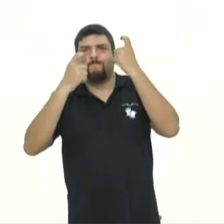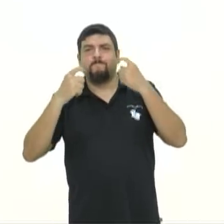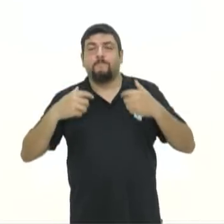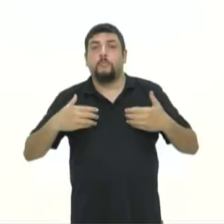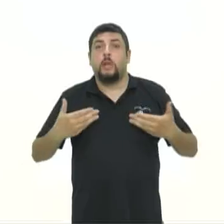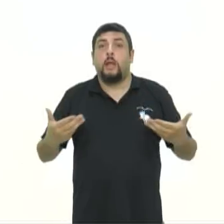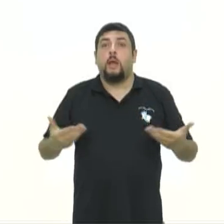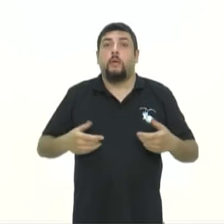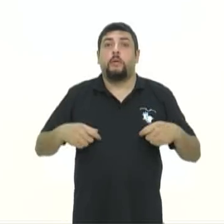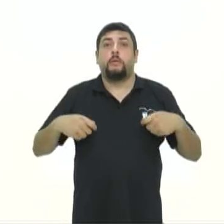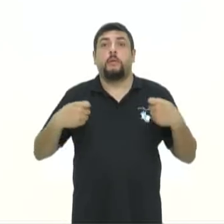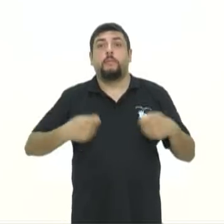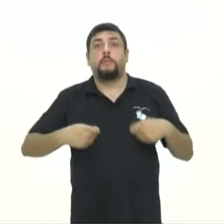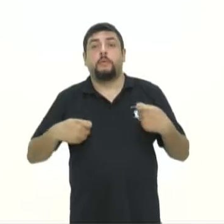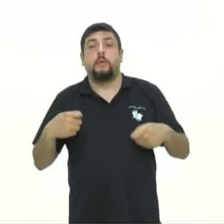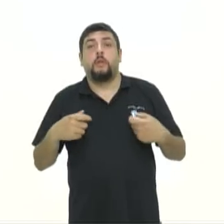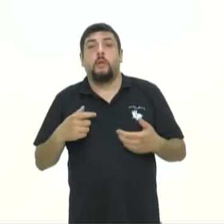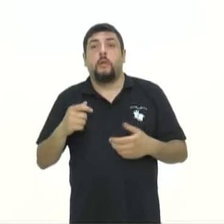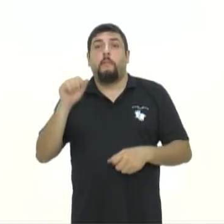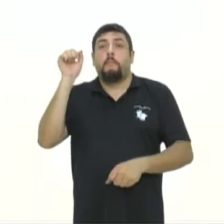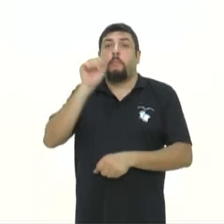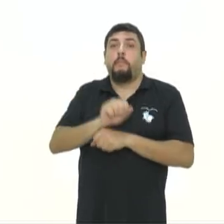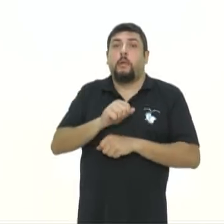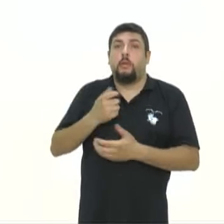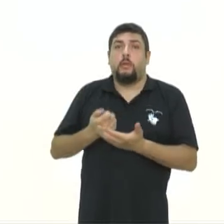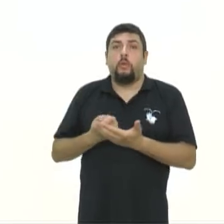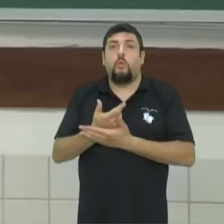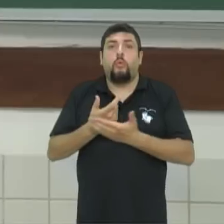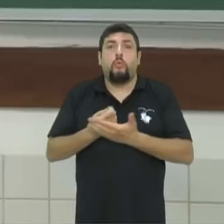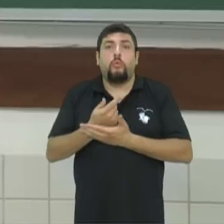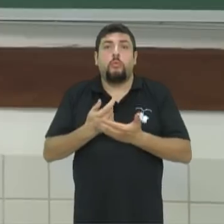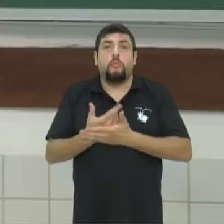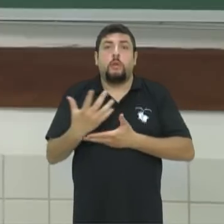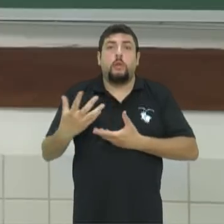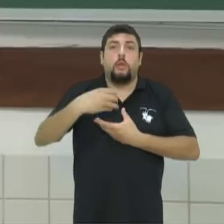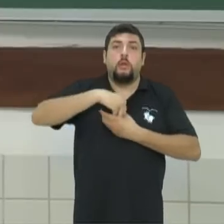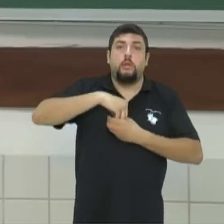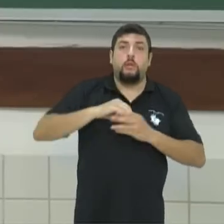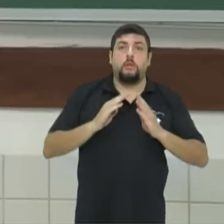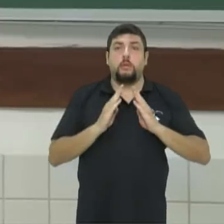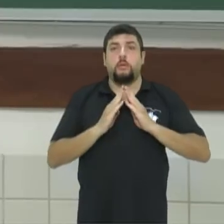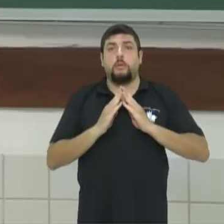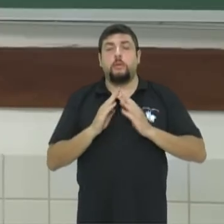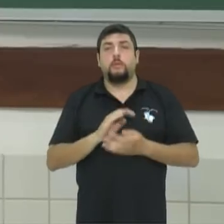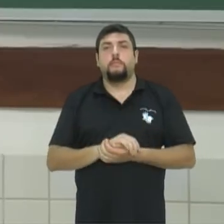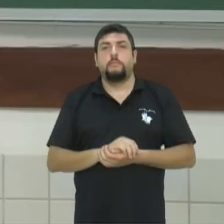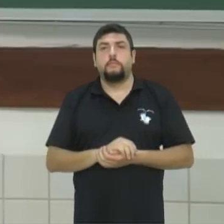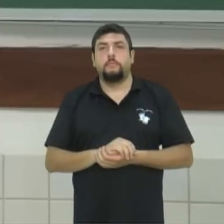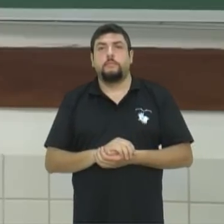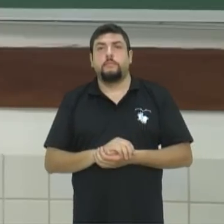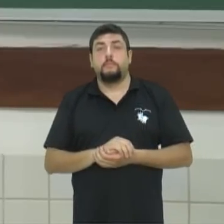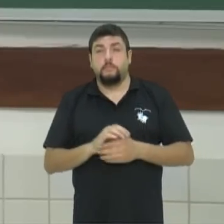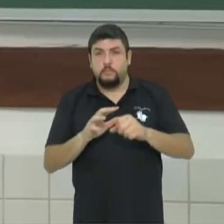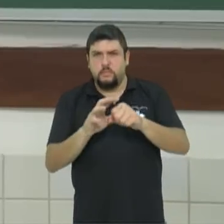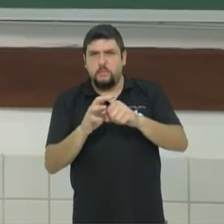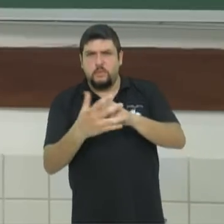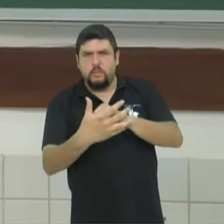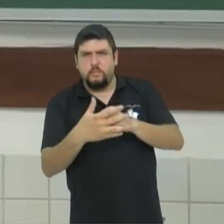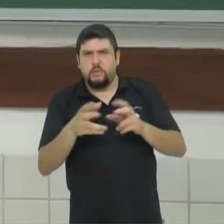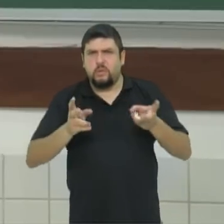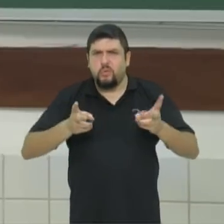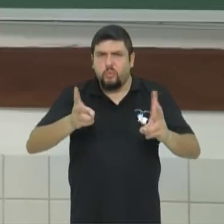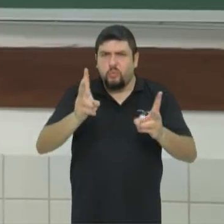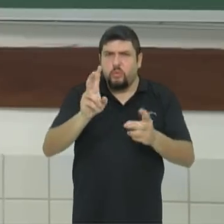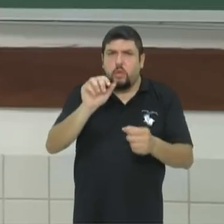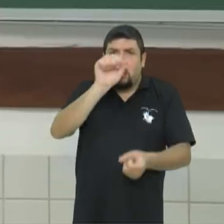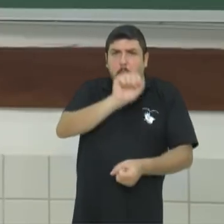preciso conseguir parar de comprar dentro de casa, né? Quer dizer, então a pandemia não está sendo um impeditivo para as pessoas continuarem, né,